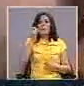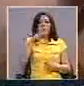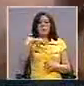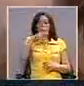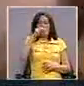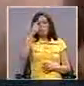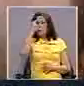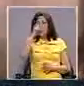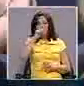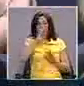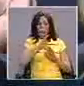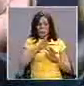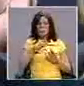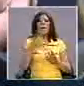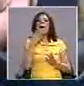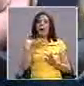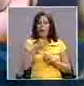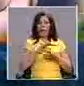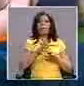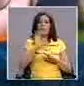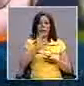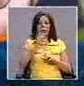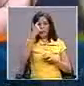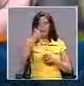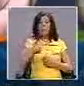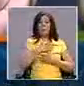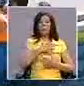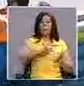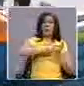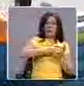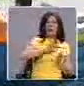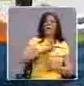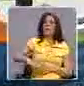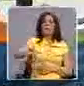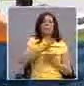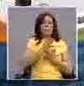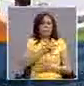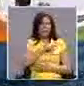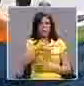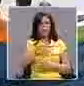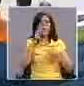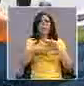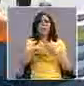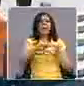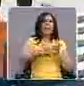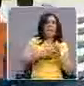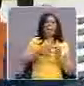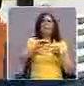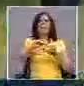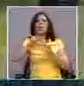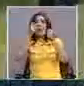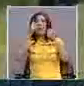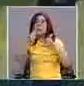Respira-se, concentra-se numa aula que se faz entre as engenharias. No espaço da faculdade, no intervalo de exames e notas, o mais